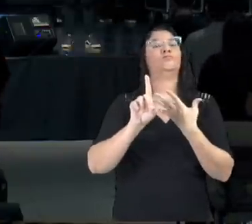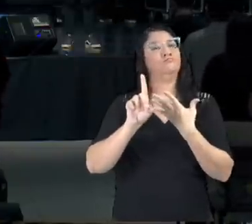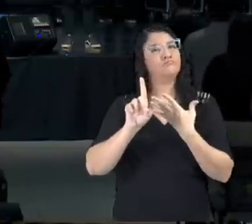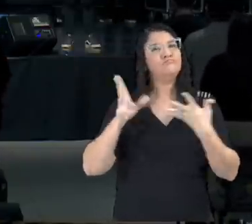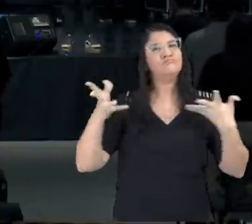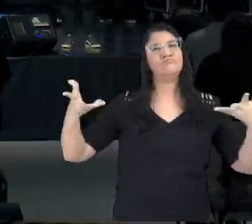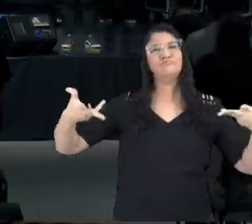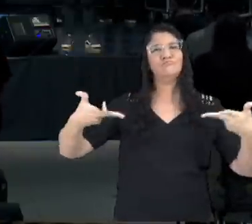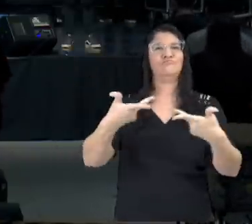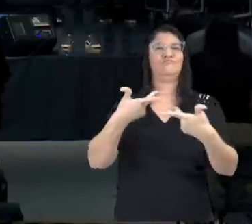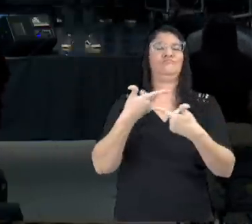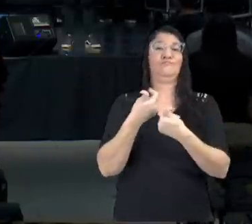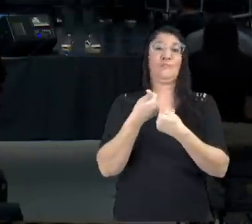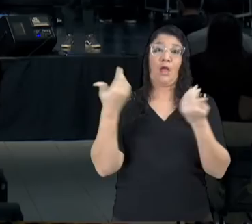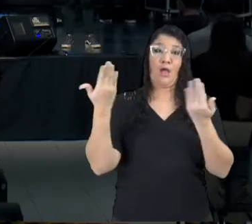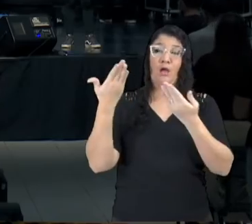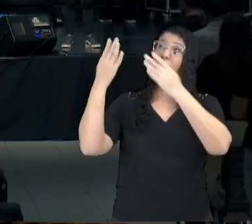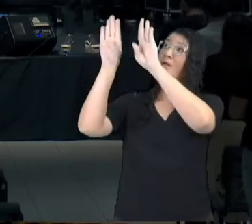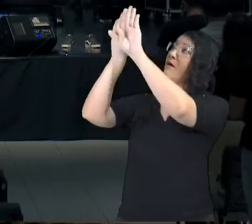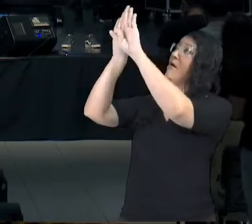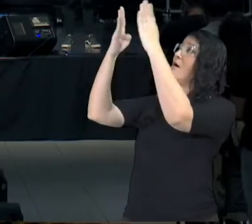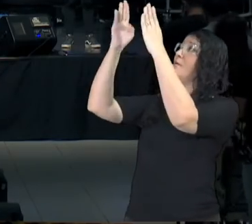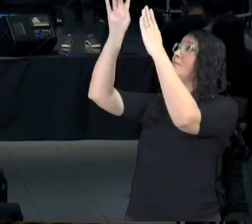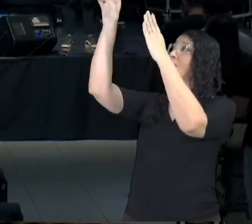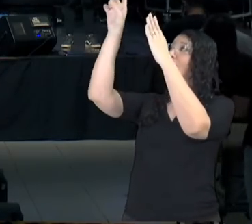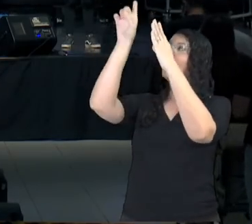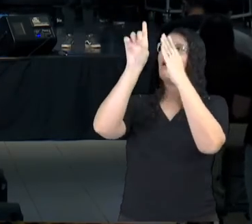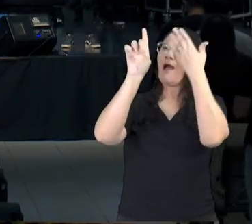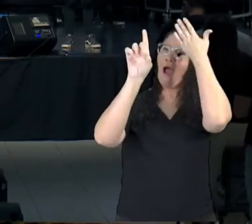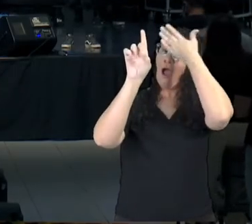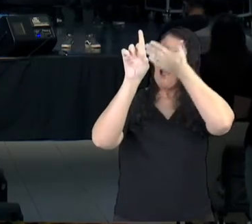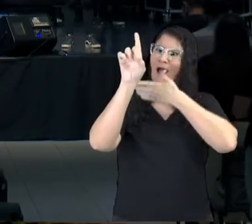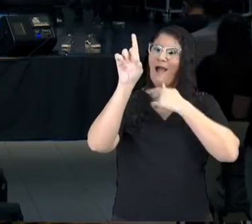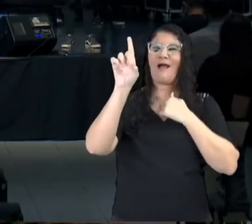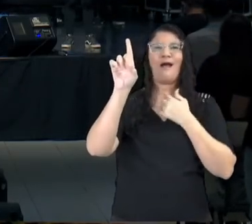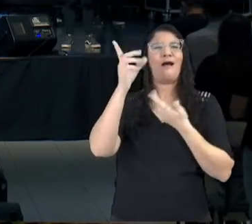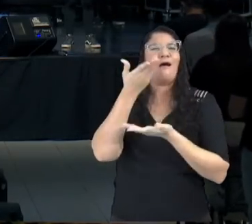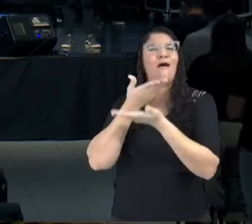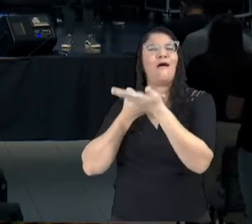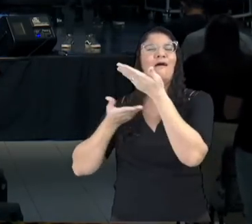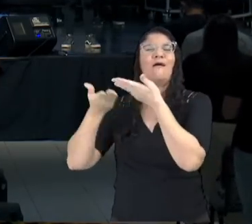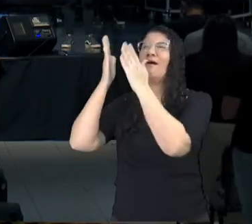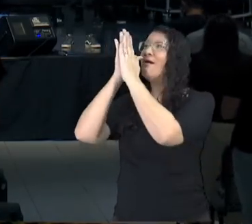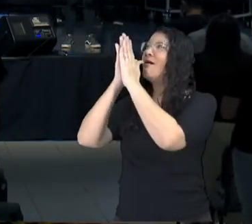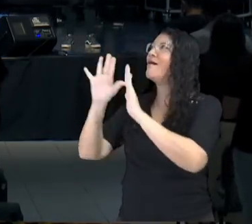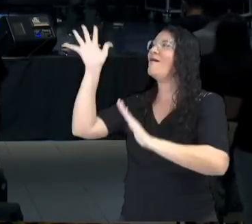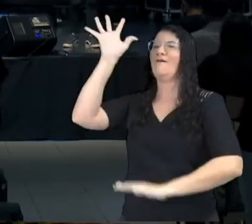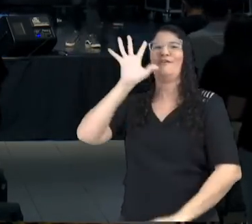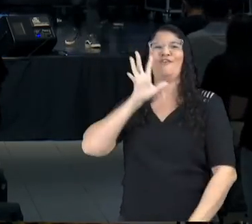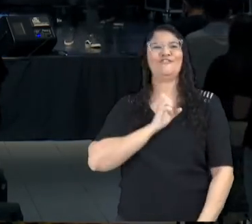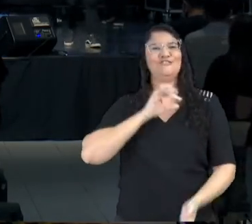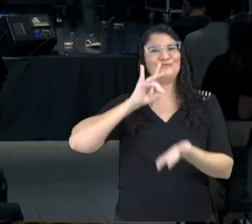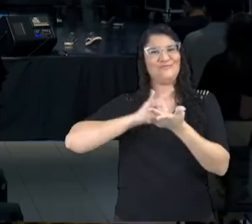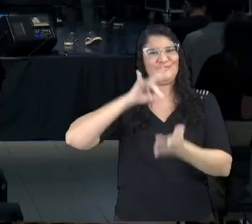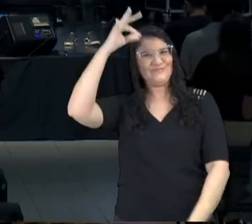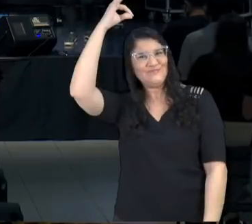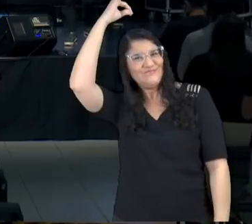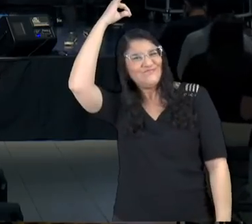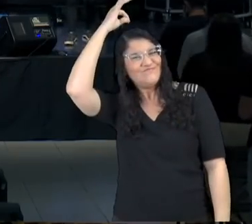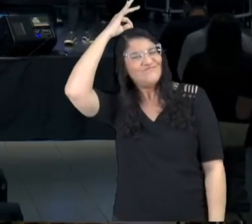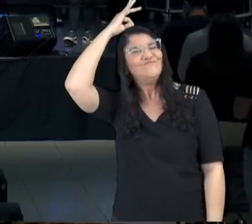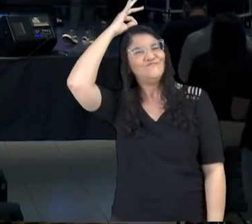as portas agora da Sua presença para que nós entremos e o adoremos em espírito e em verdade. Então enche o teu coração de gratidão, de